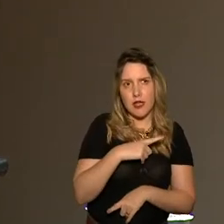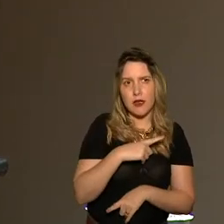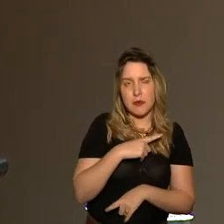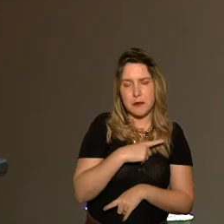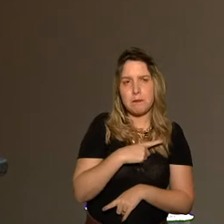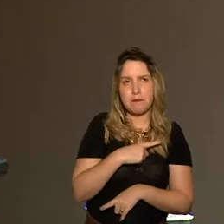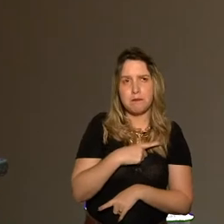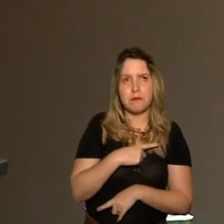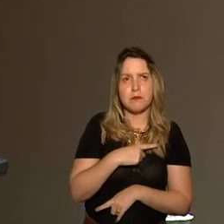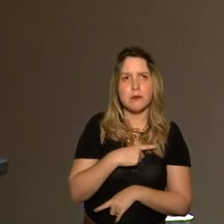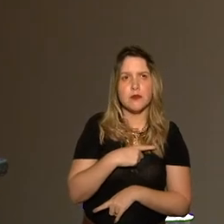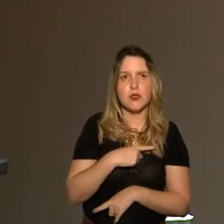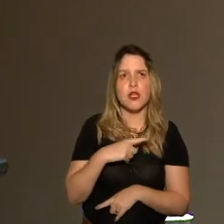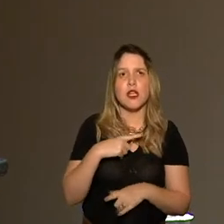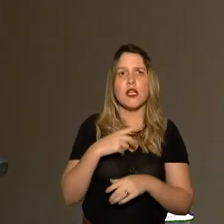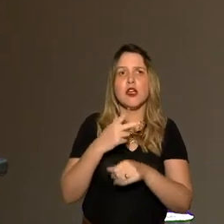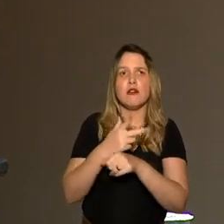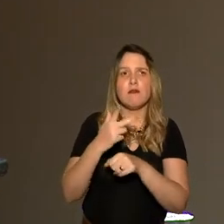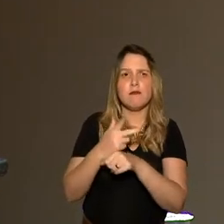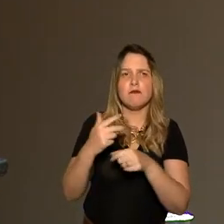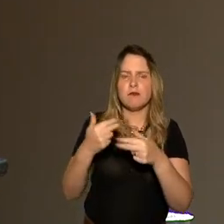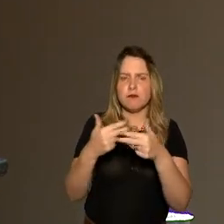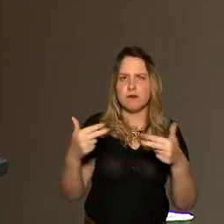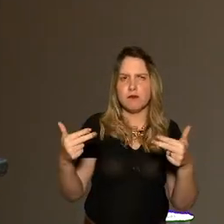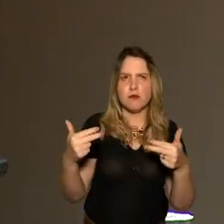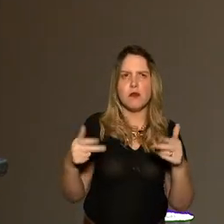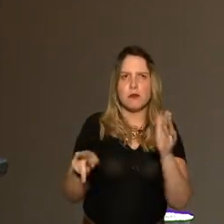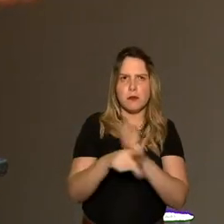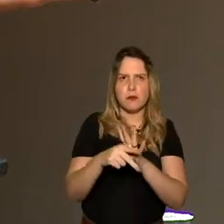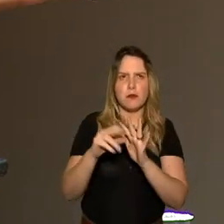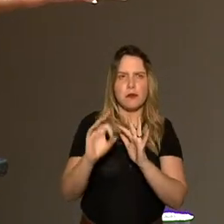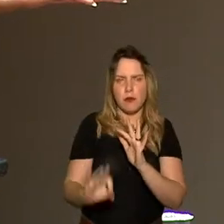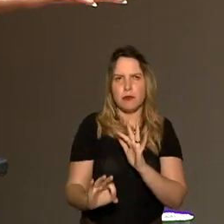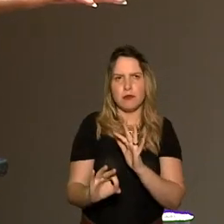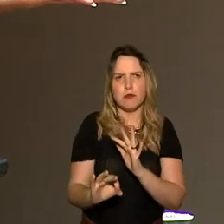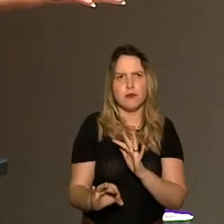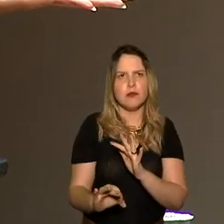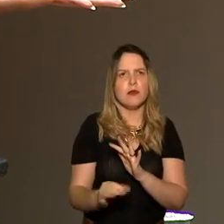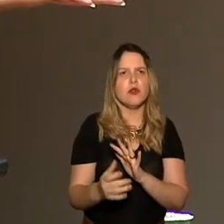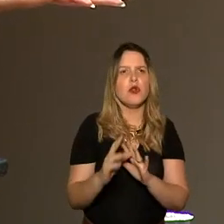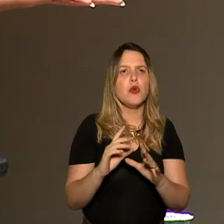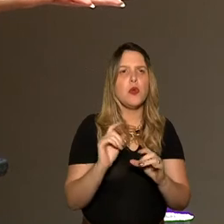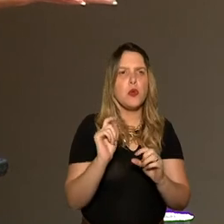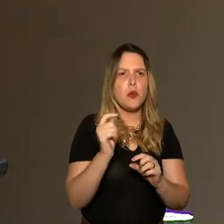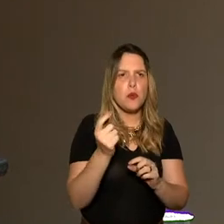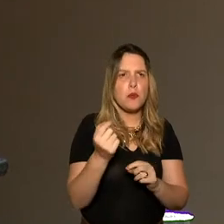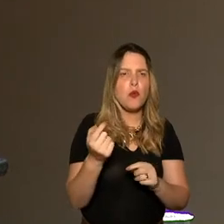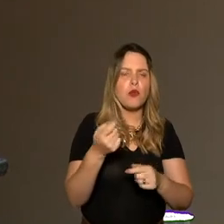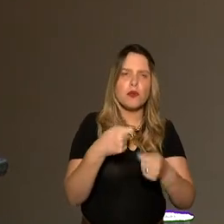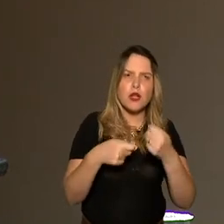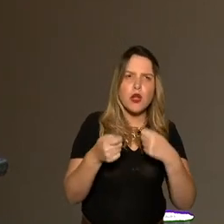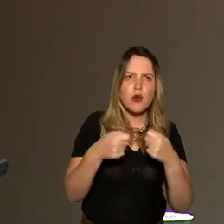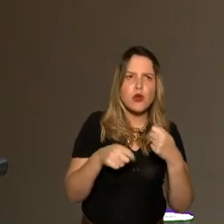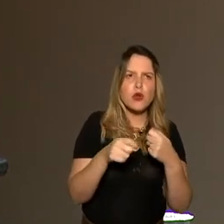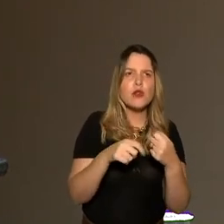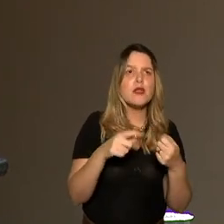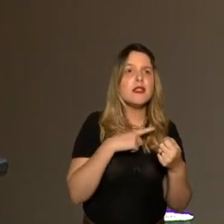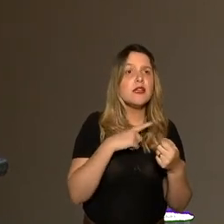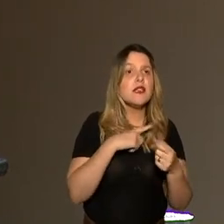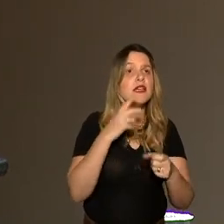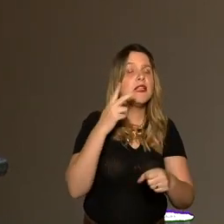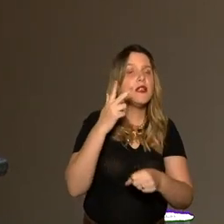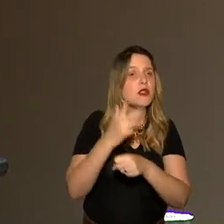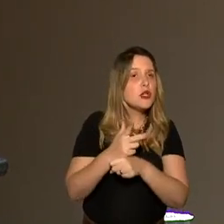esse que o início da dança ali no centro cultural você você citou o k-pop né mas o início